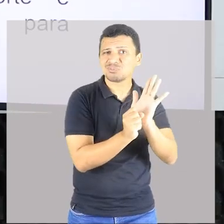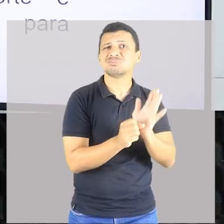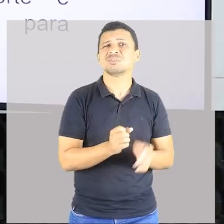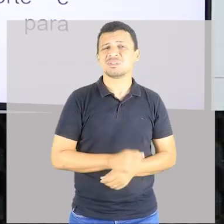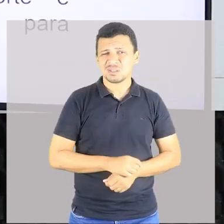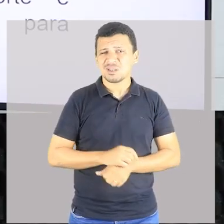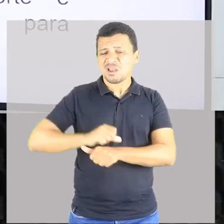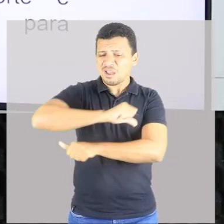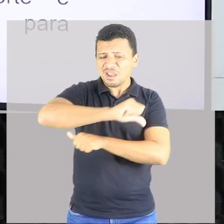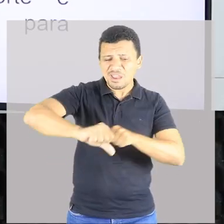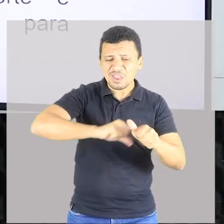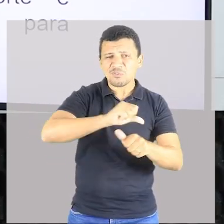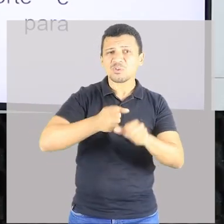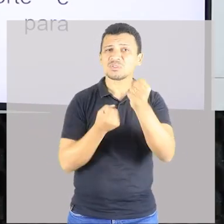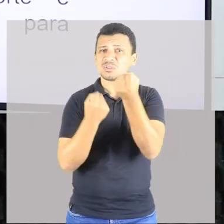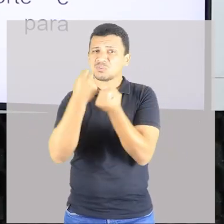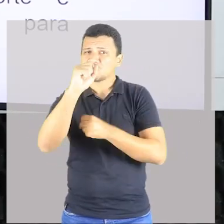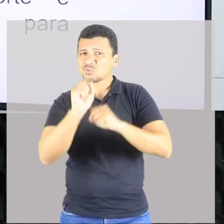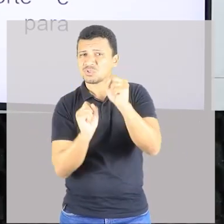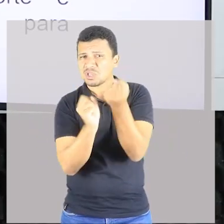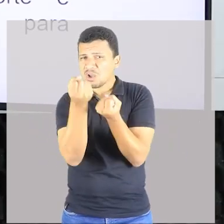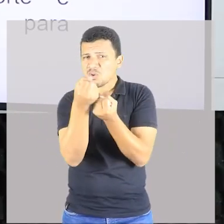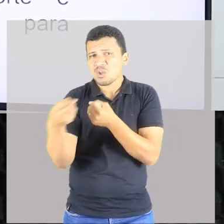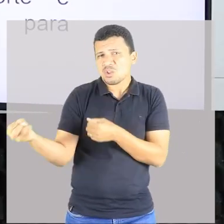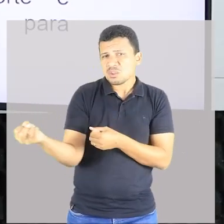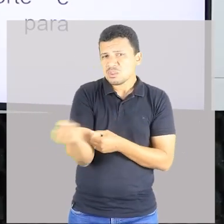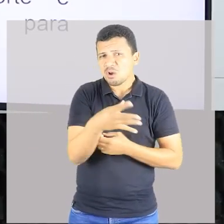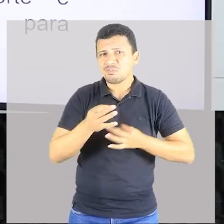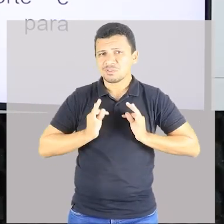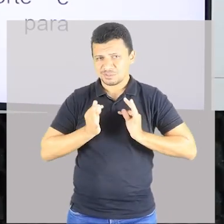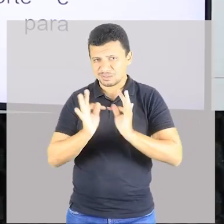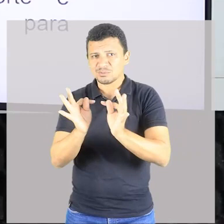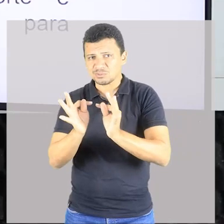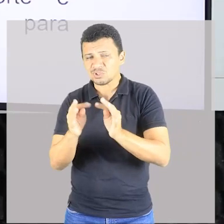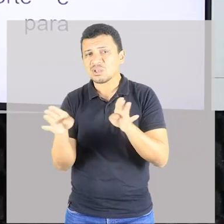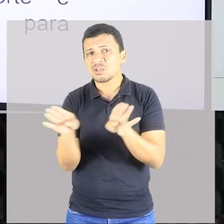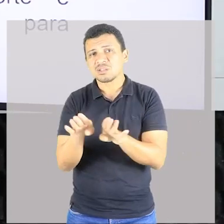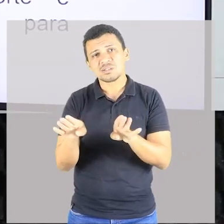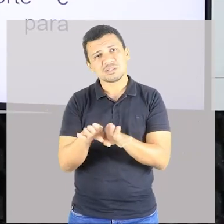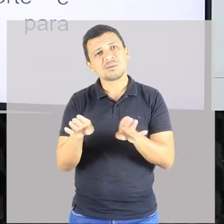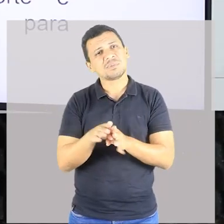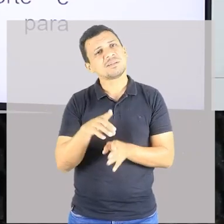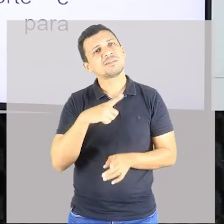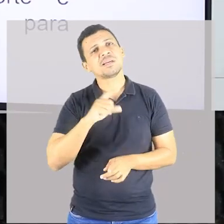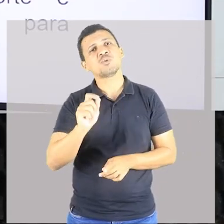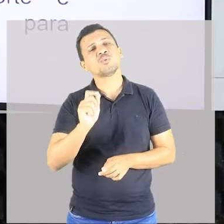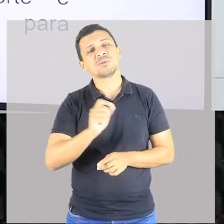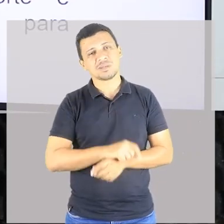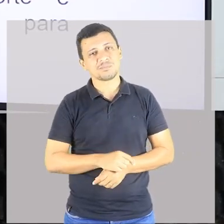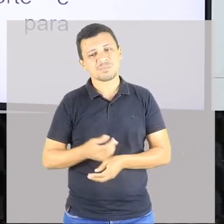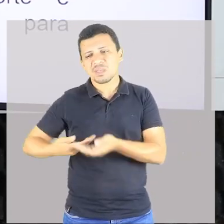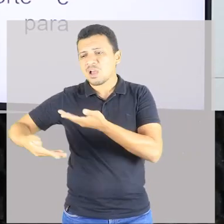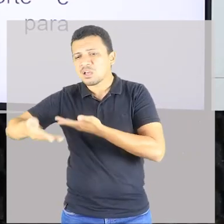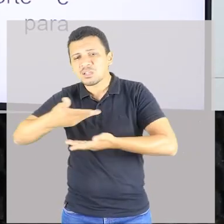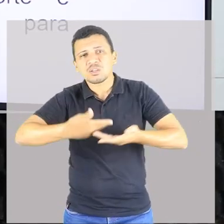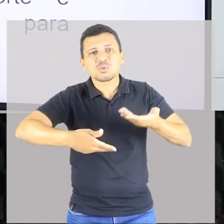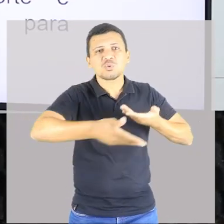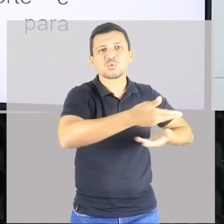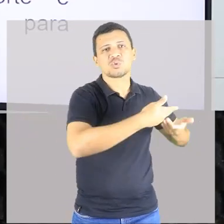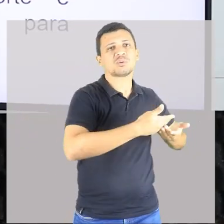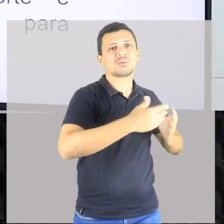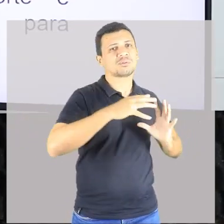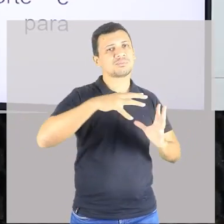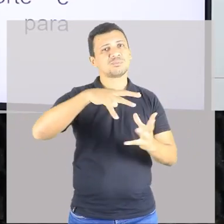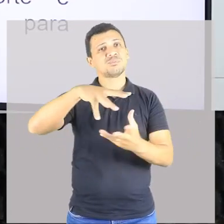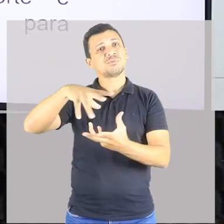cada vez que elas trazem uma inovação tecnológica, elas trazem também consigo um processo de intensificar as trocas no mundo. Tá? E